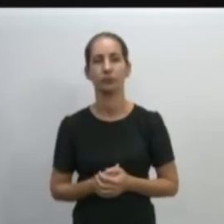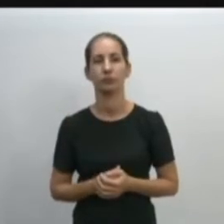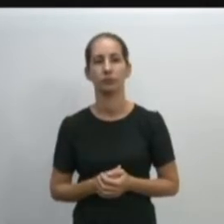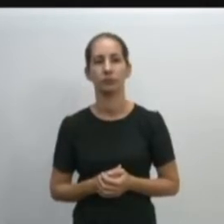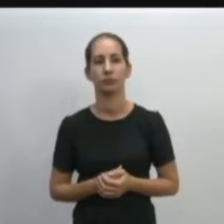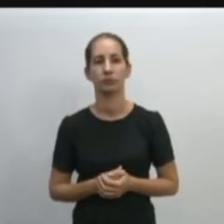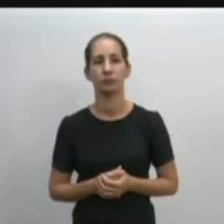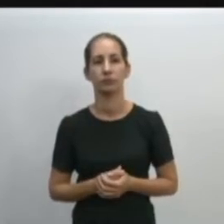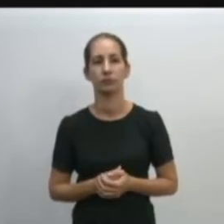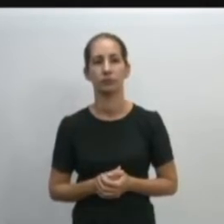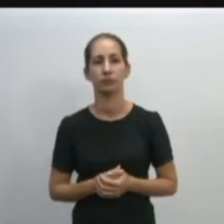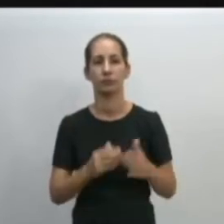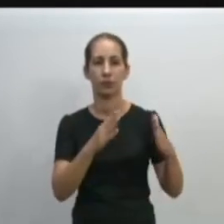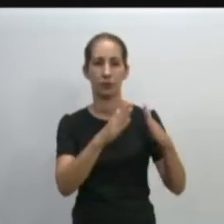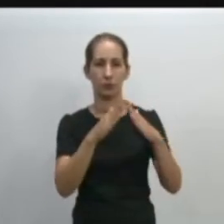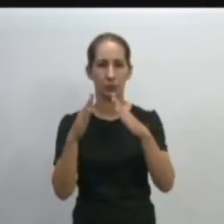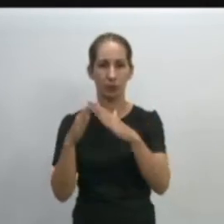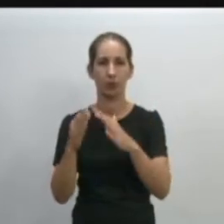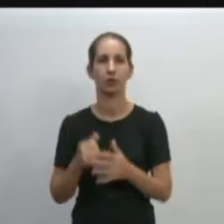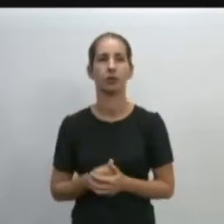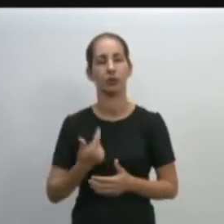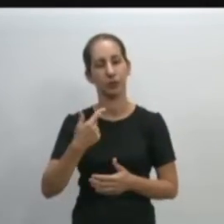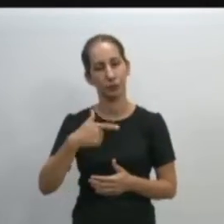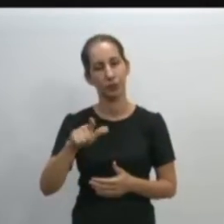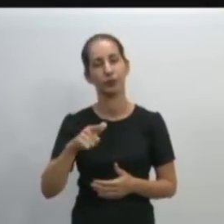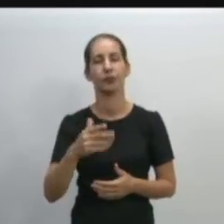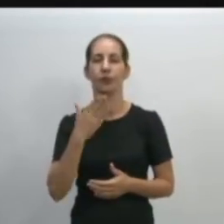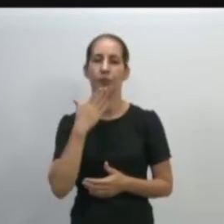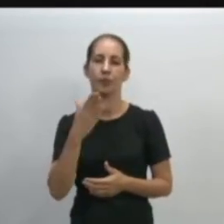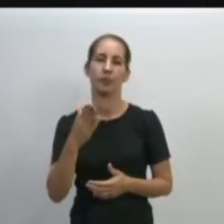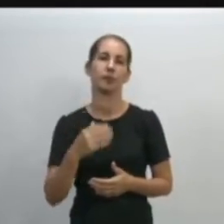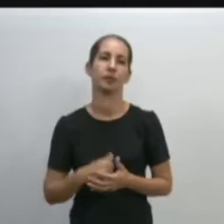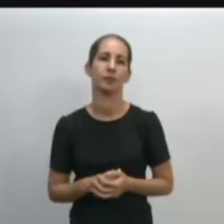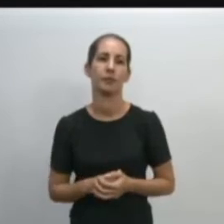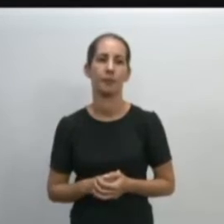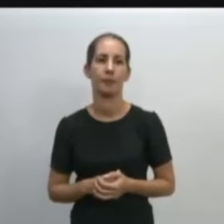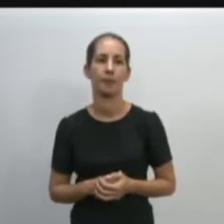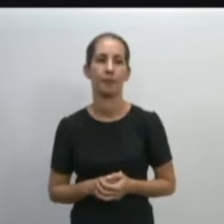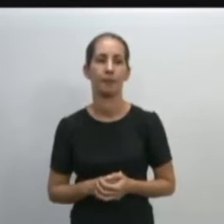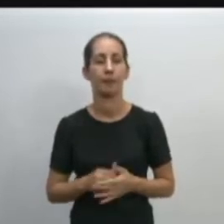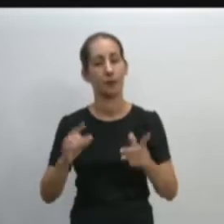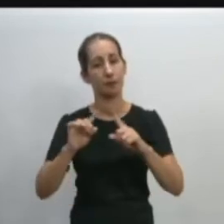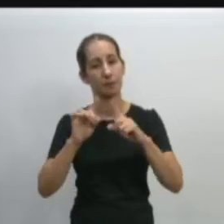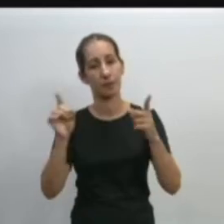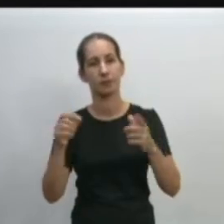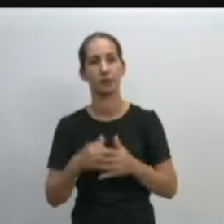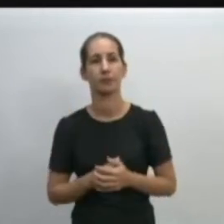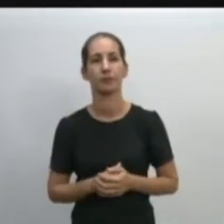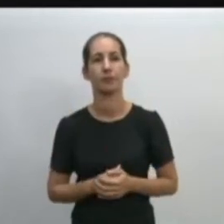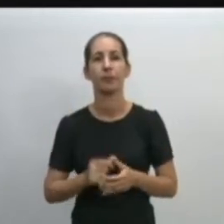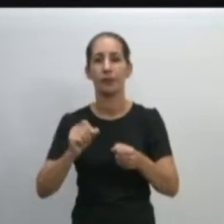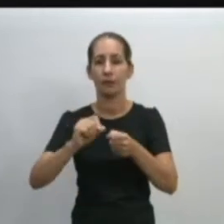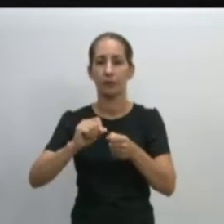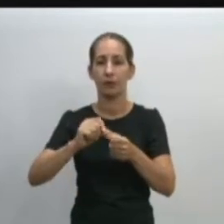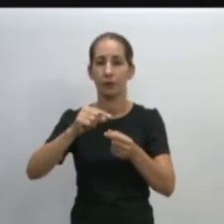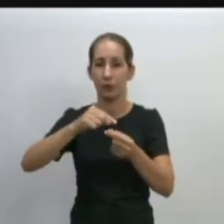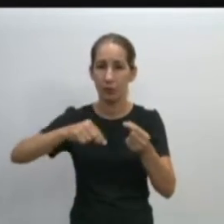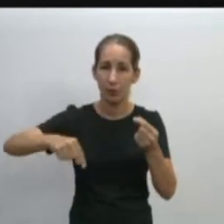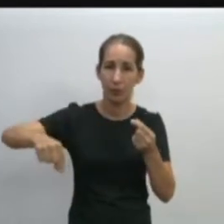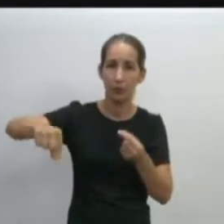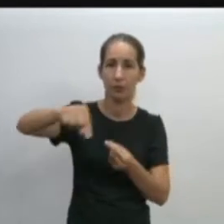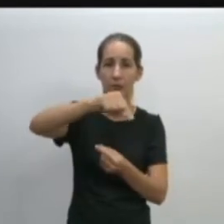pedido dos moradores. A gente reforça o pedido dos moradores. Mas foi feita uma rotatória,